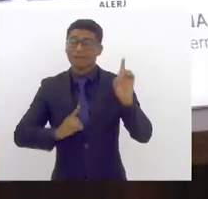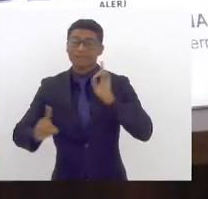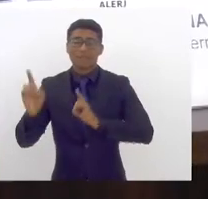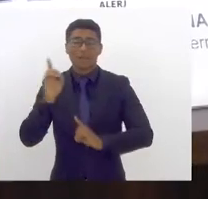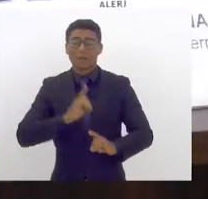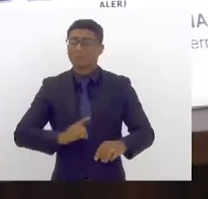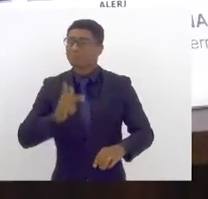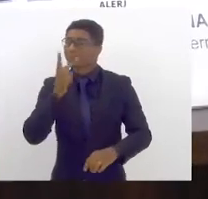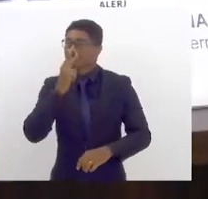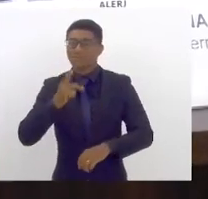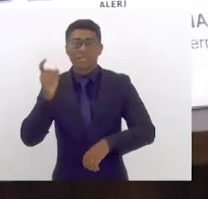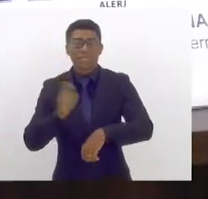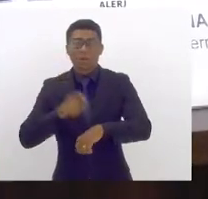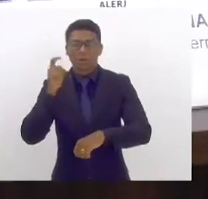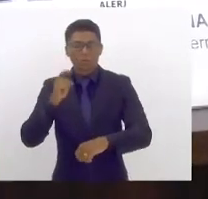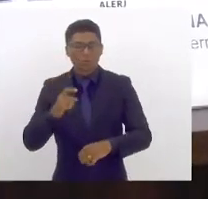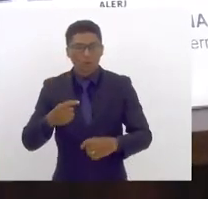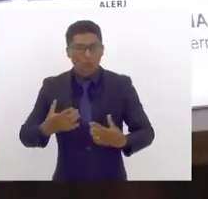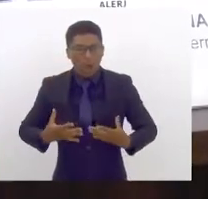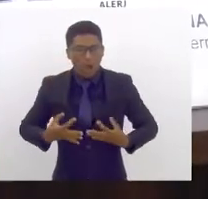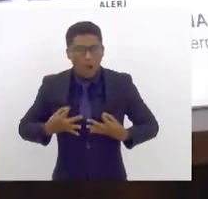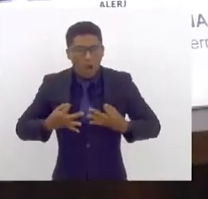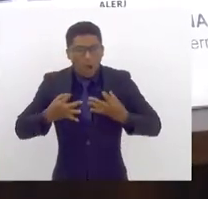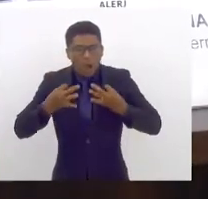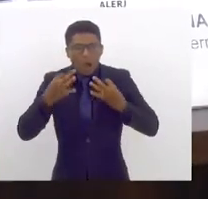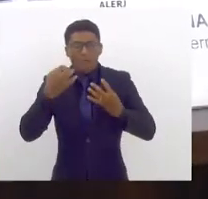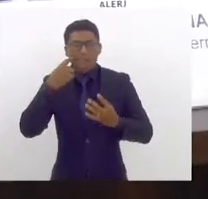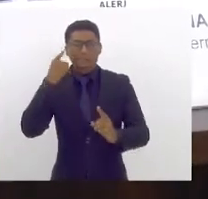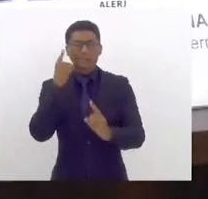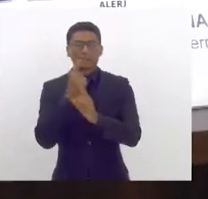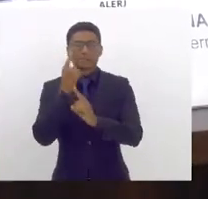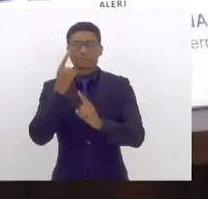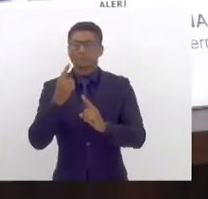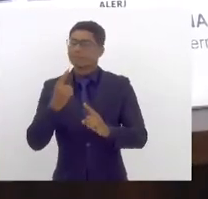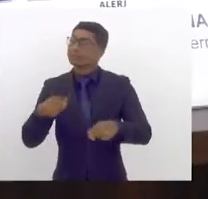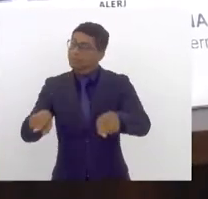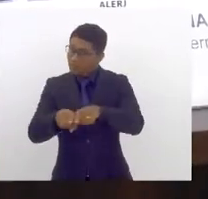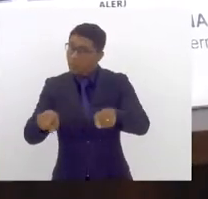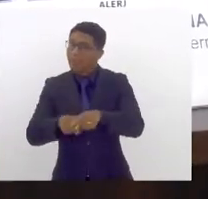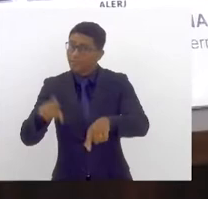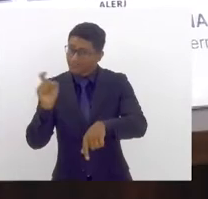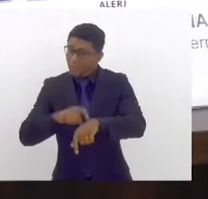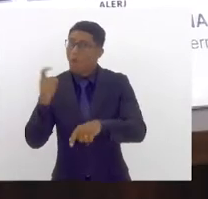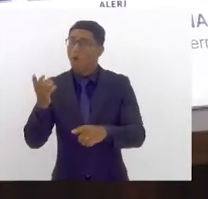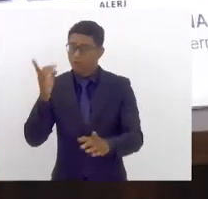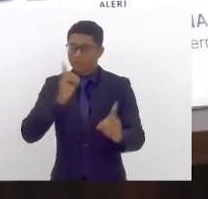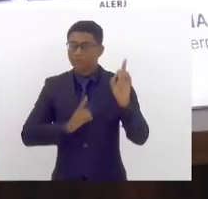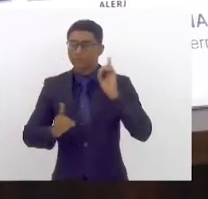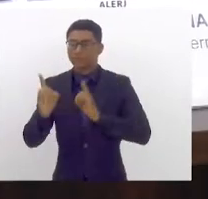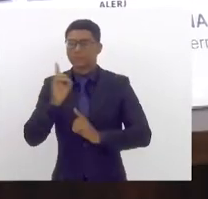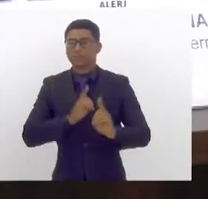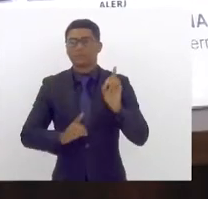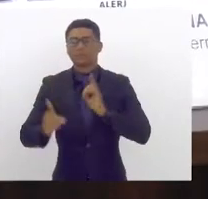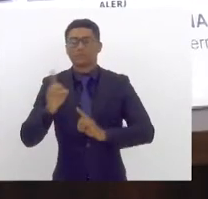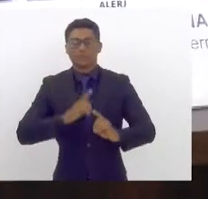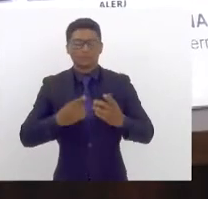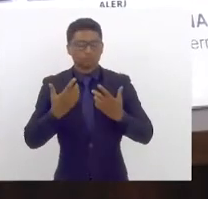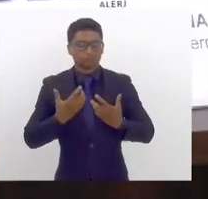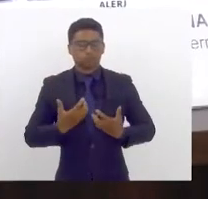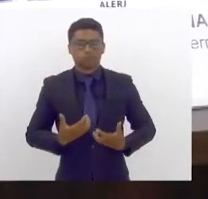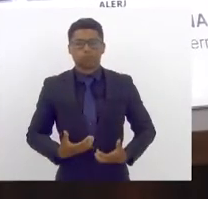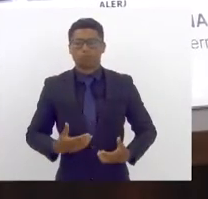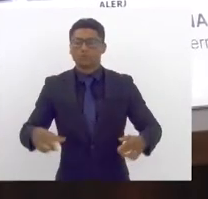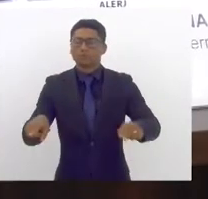automática né quando você recebe um diagnóstico desse você automaticamente sem o diagnóstico é a depressão ela vem vem